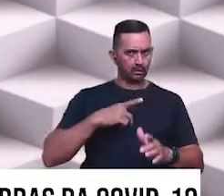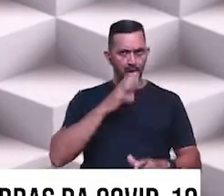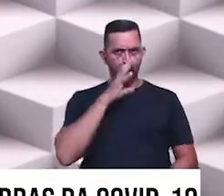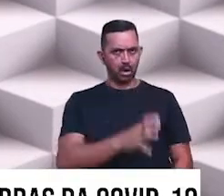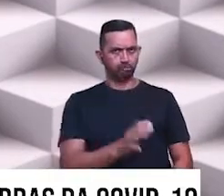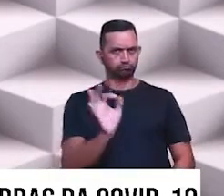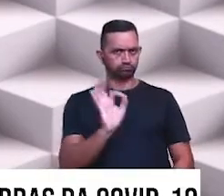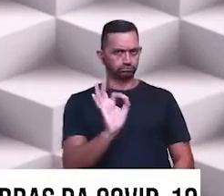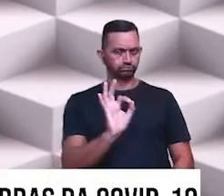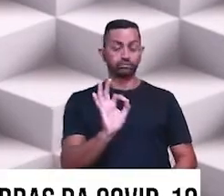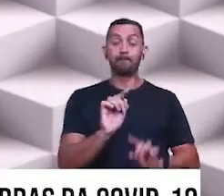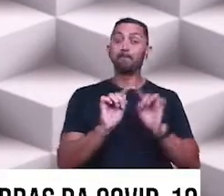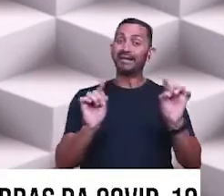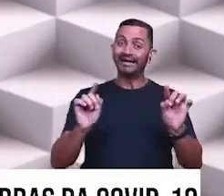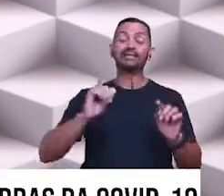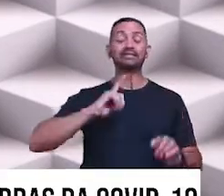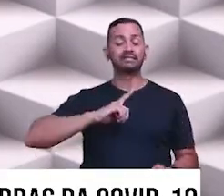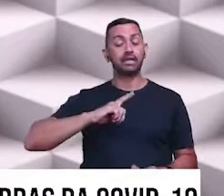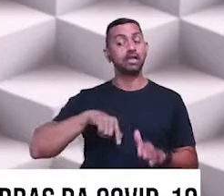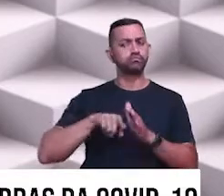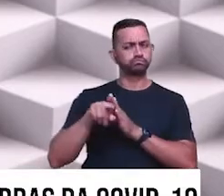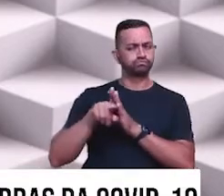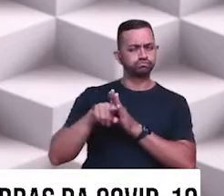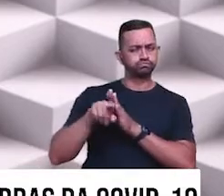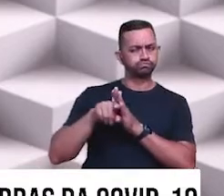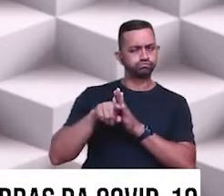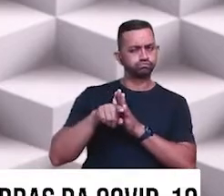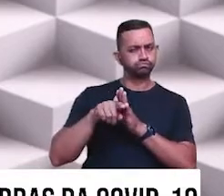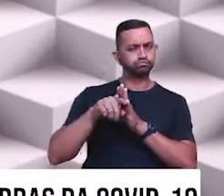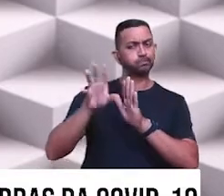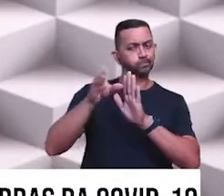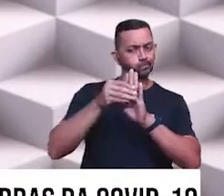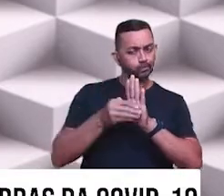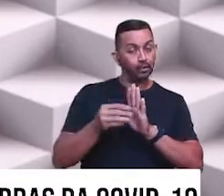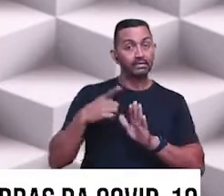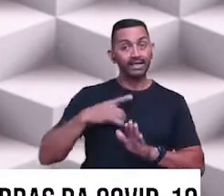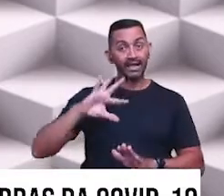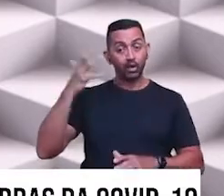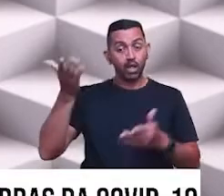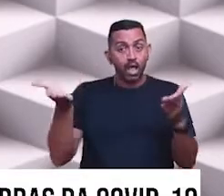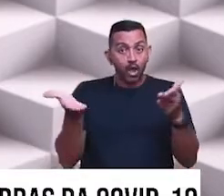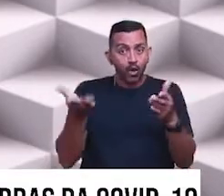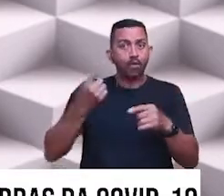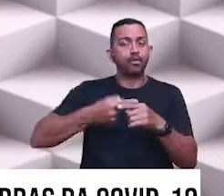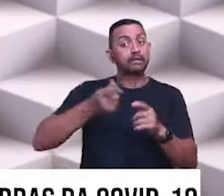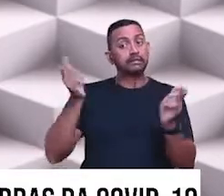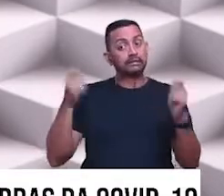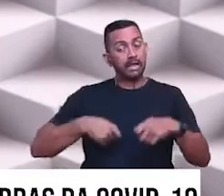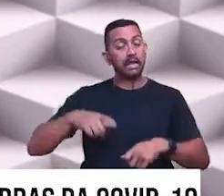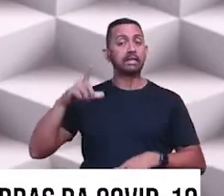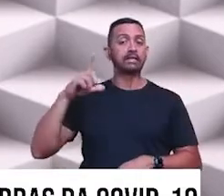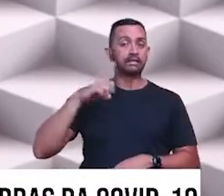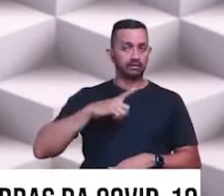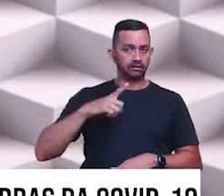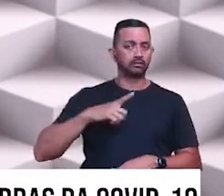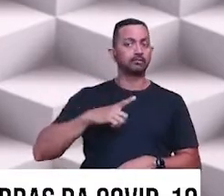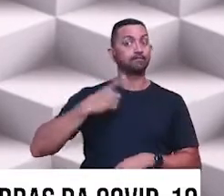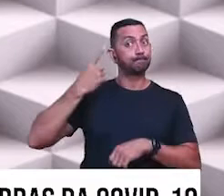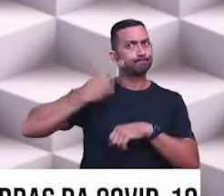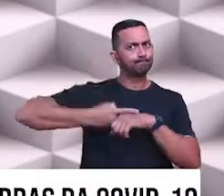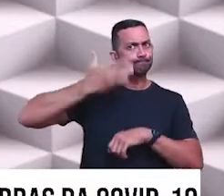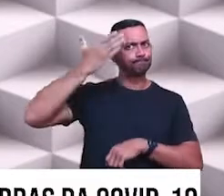que a cidade está sendo acusada de algo. Mas a investigação da Polícia Federal está acontecendo porque pode haver